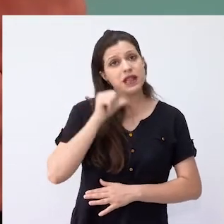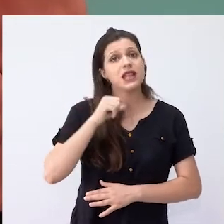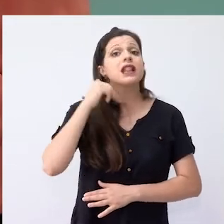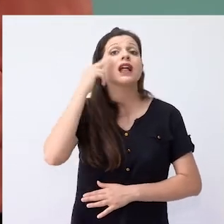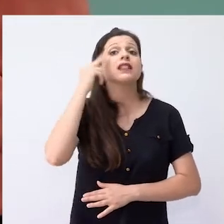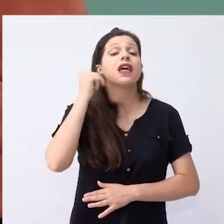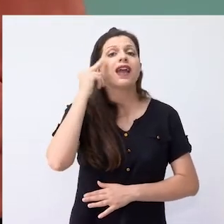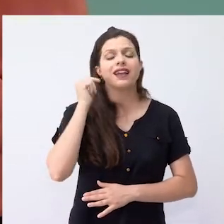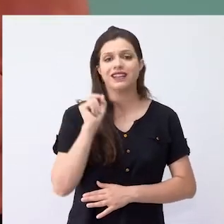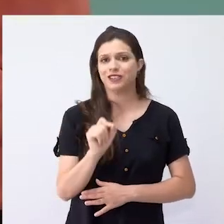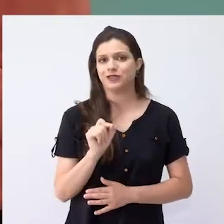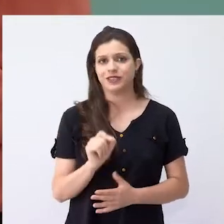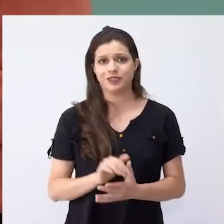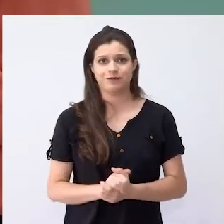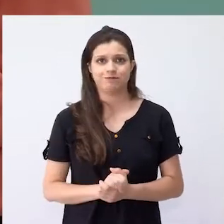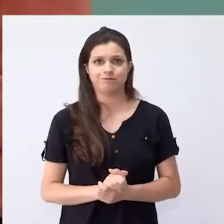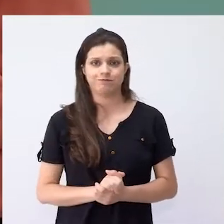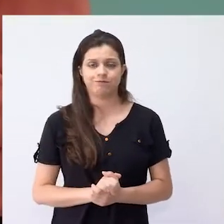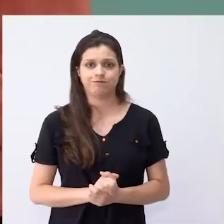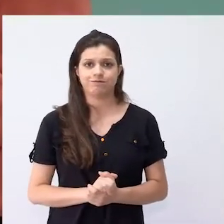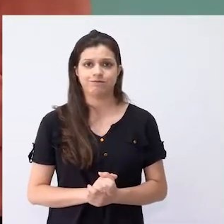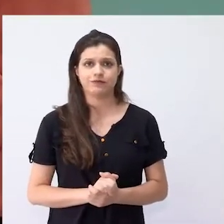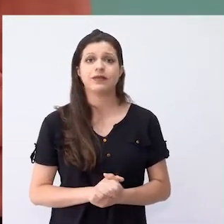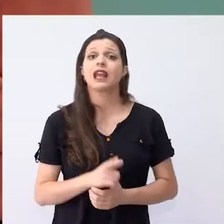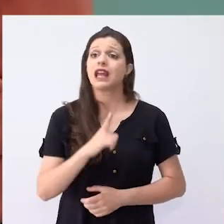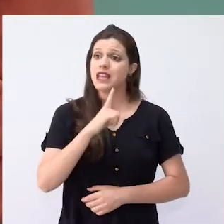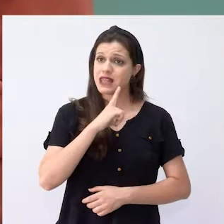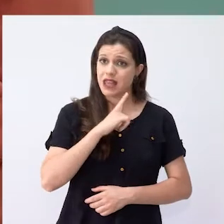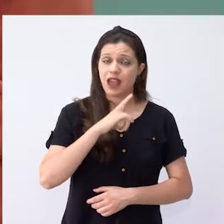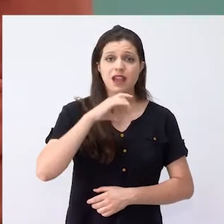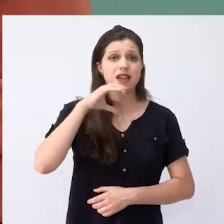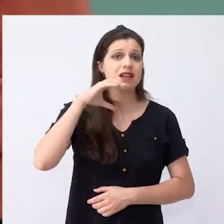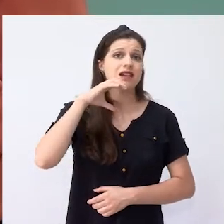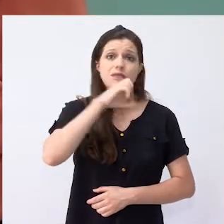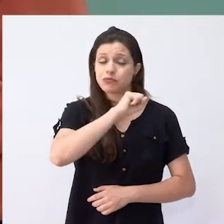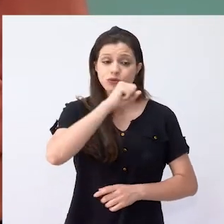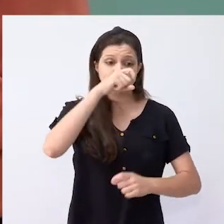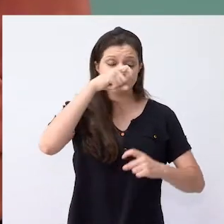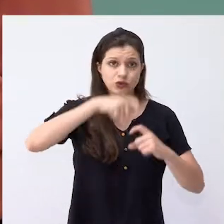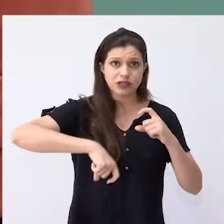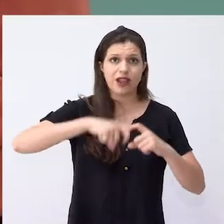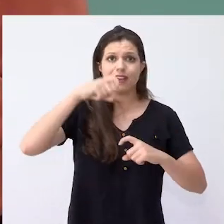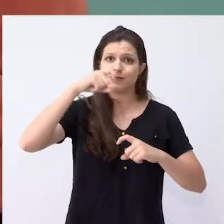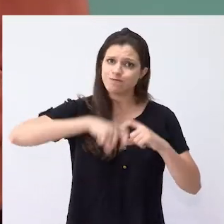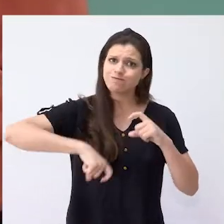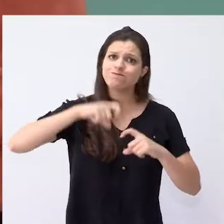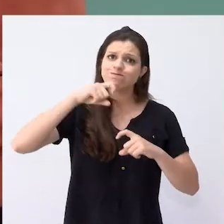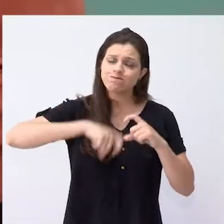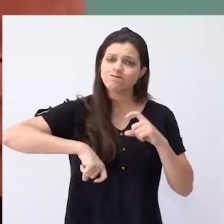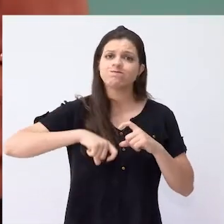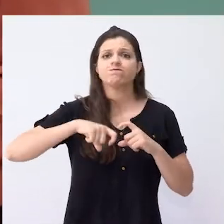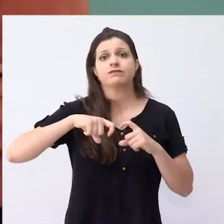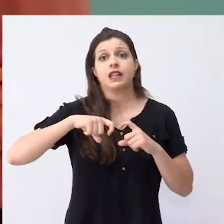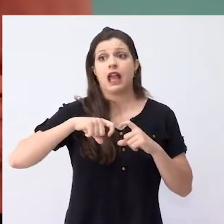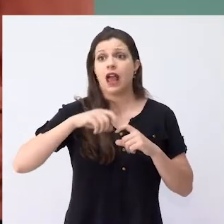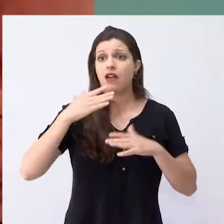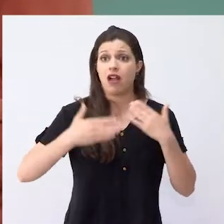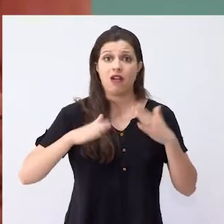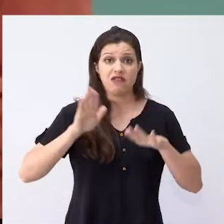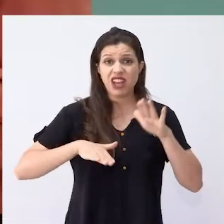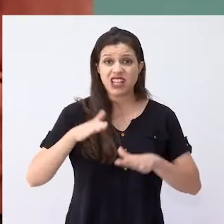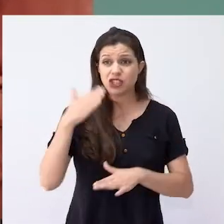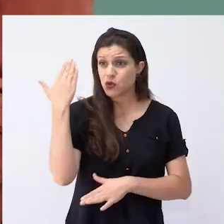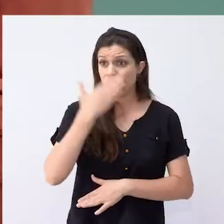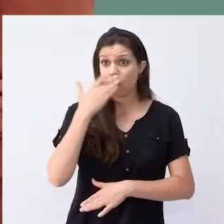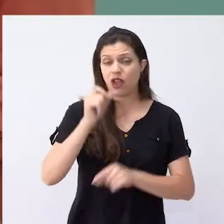são meninas e negras. Nesse local ocorre muito abuso sexual, por exemplo. E as pessoas muitas vezes não enxergam